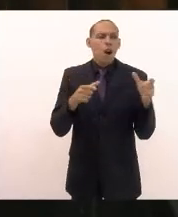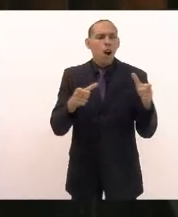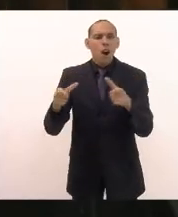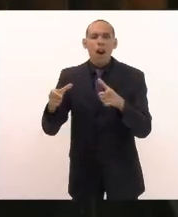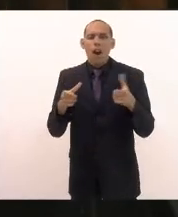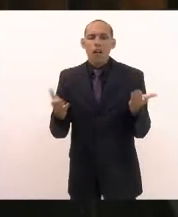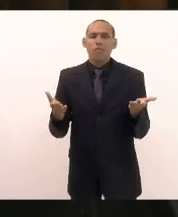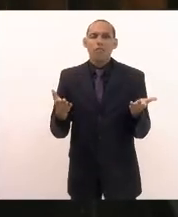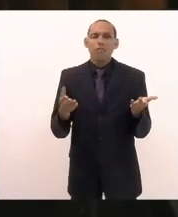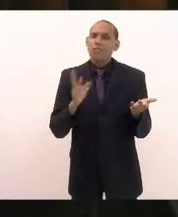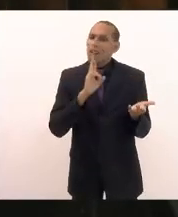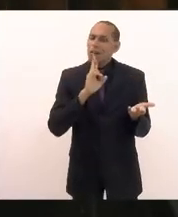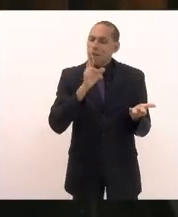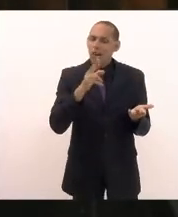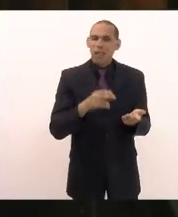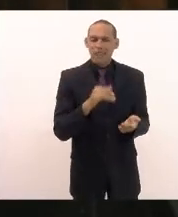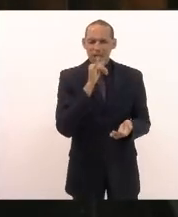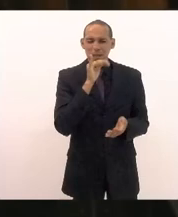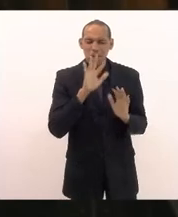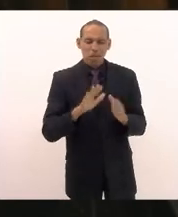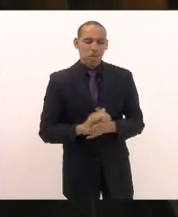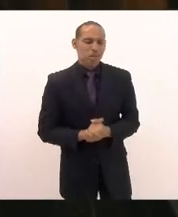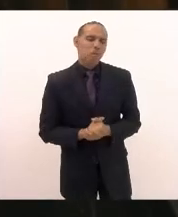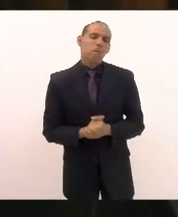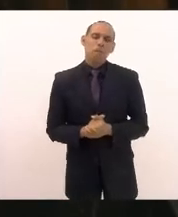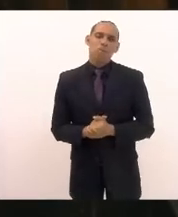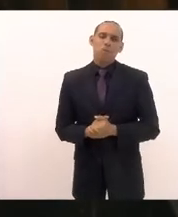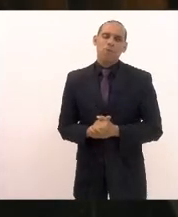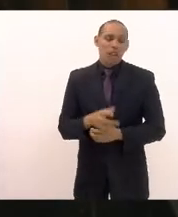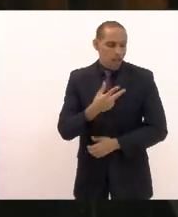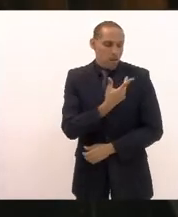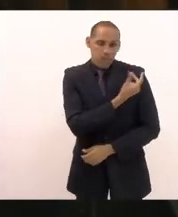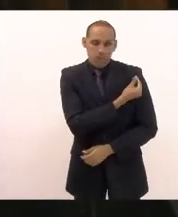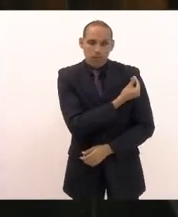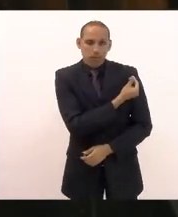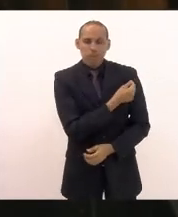Debata, responda, por exemplo, se a vacina,